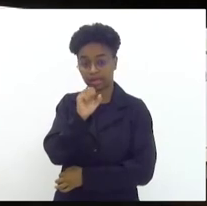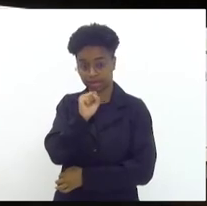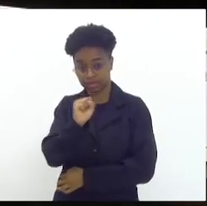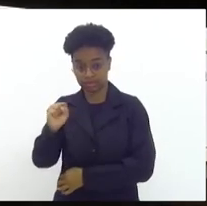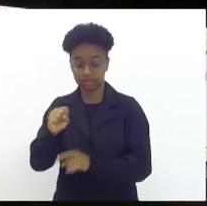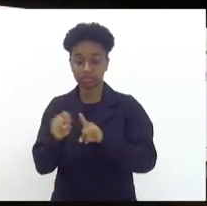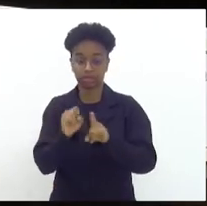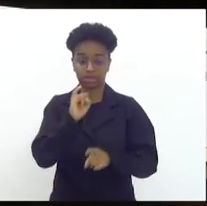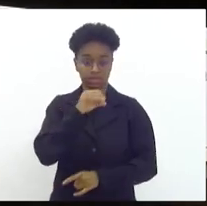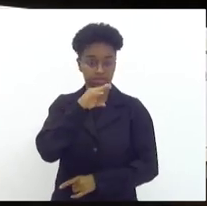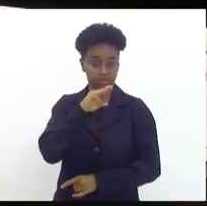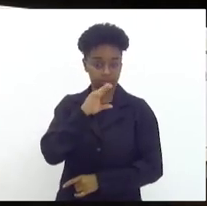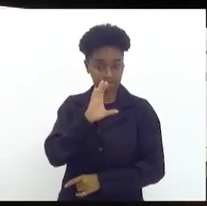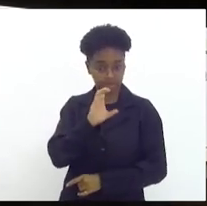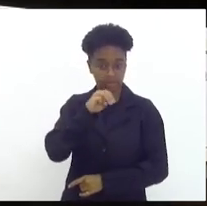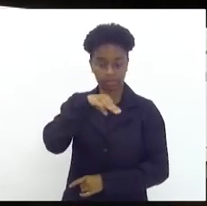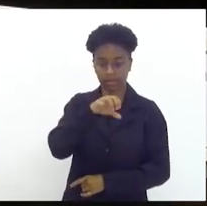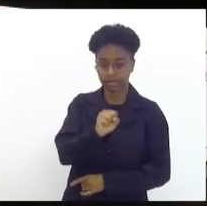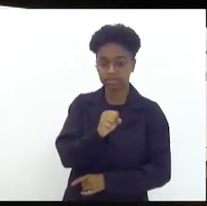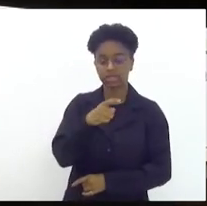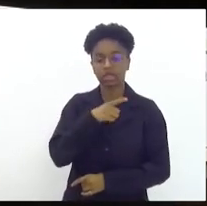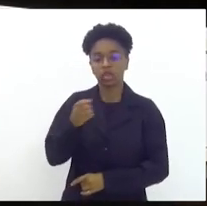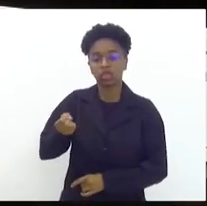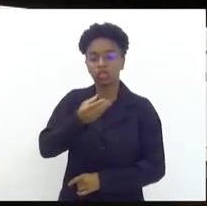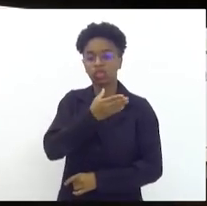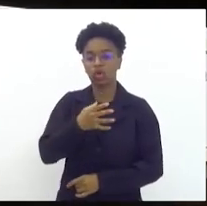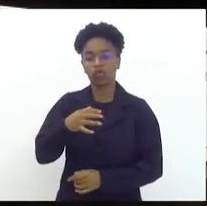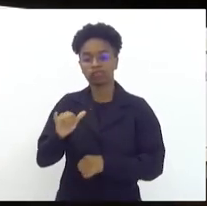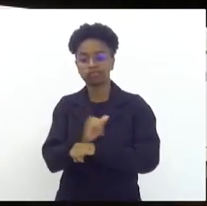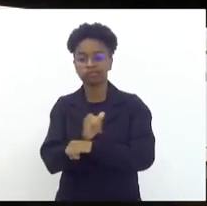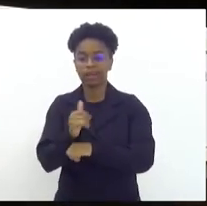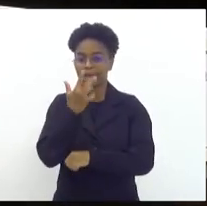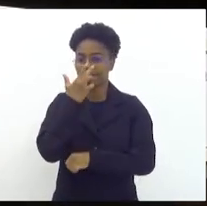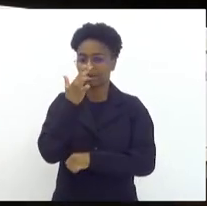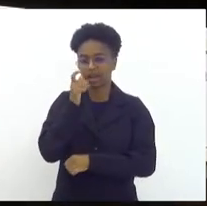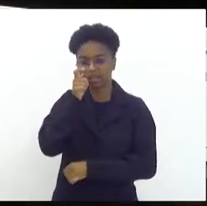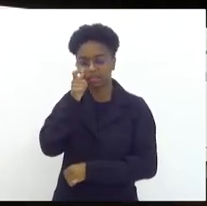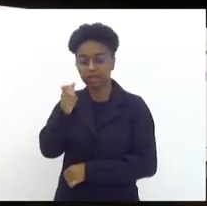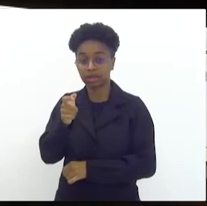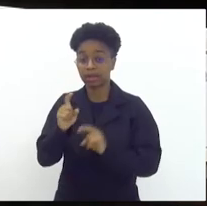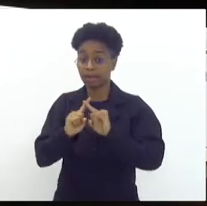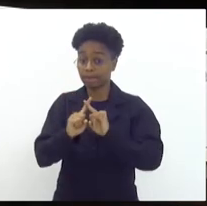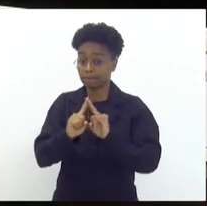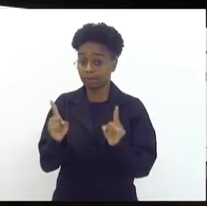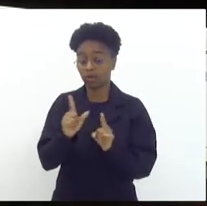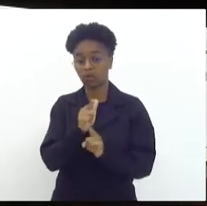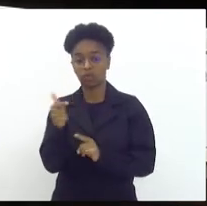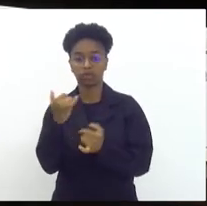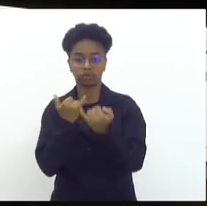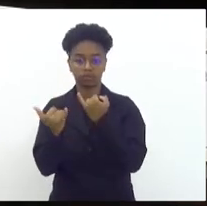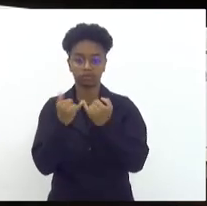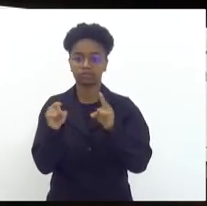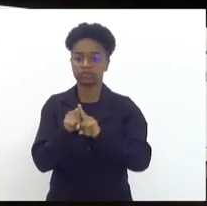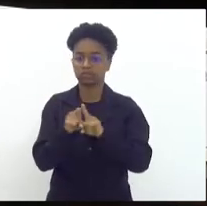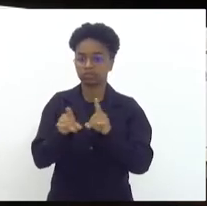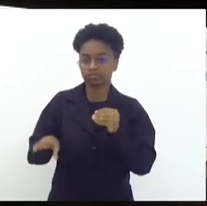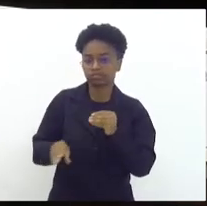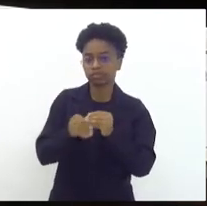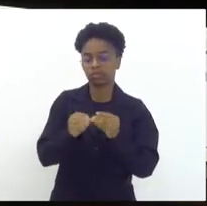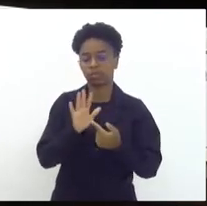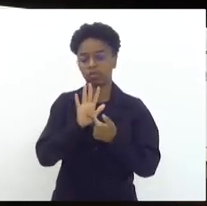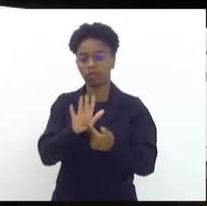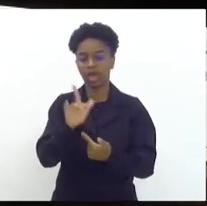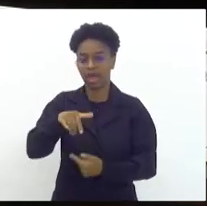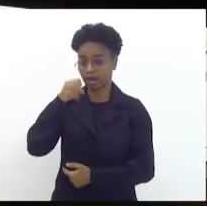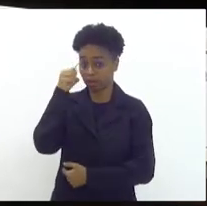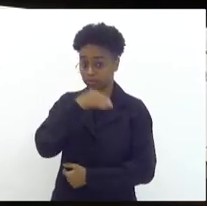nesse novo padrão tecnológico pode ser coisa é extremamente interessante o outro dado que foi dado lá também que chama muita atenção